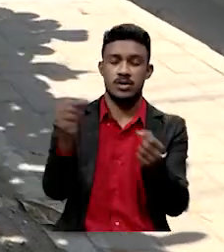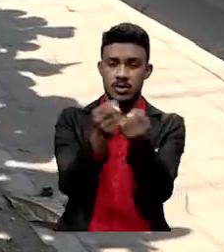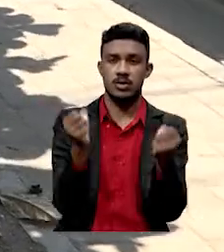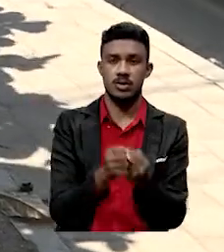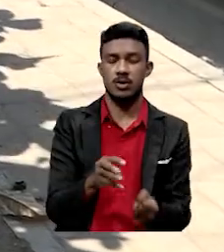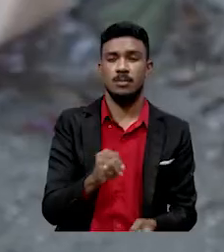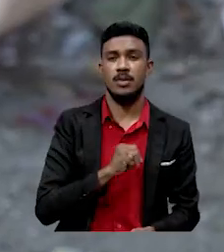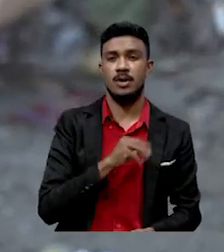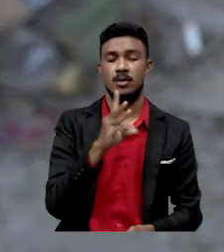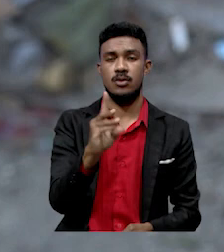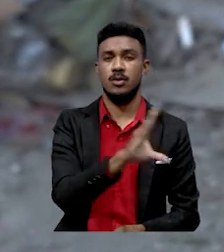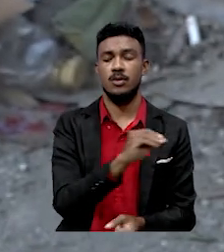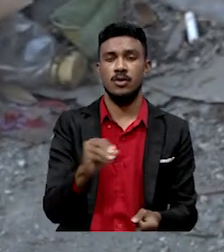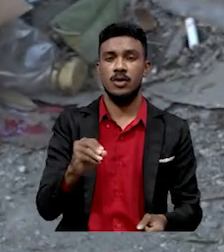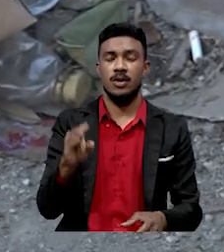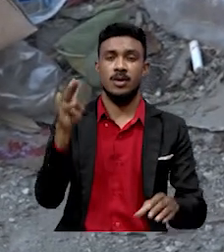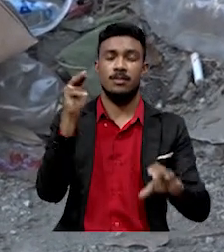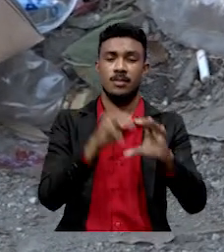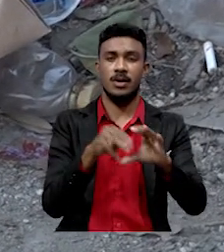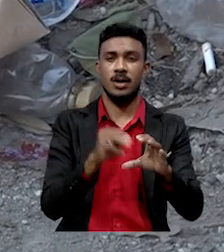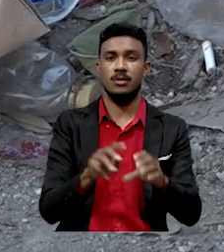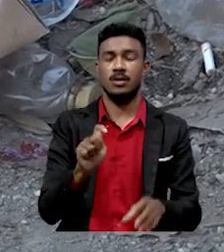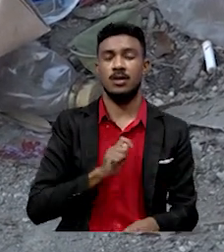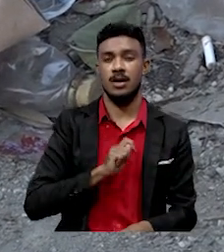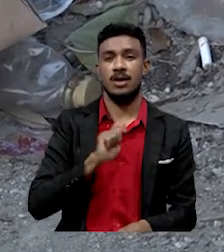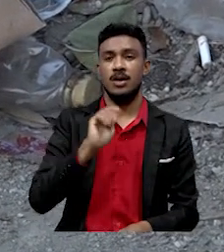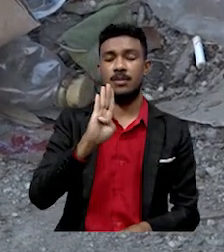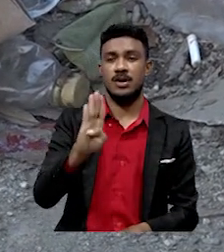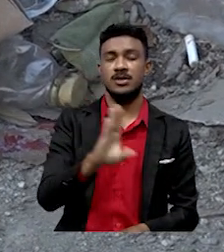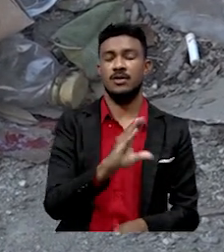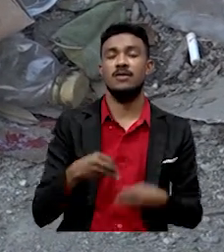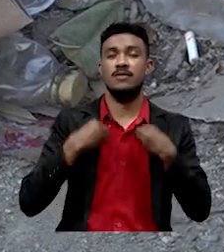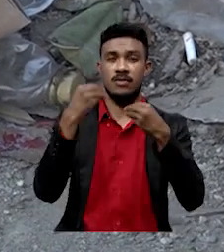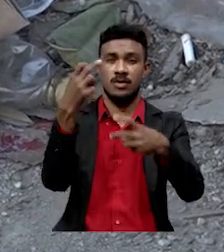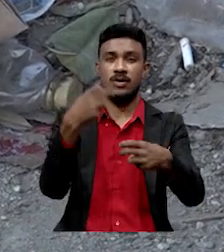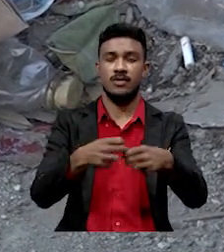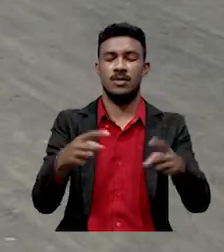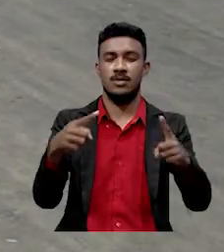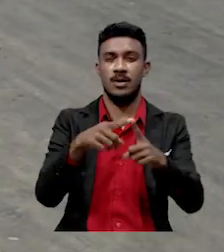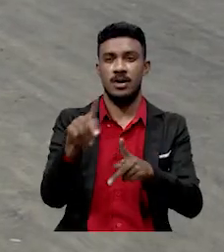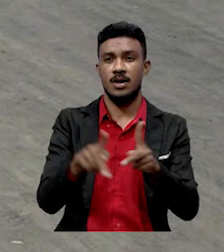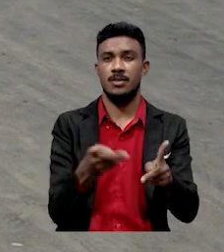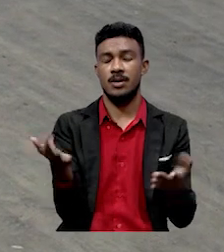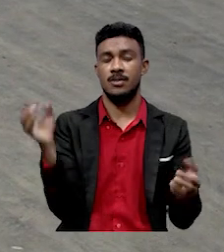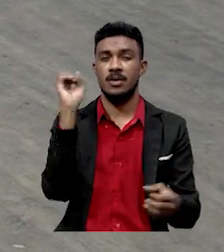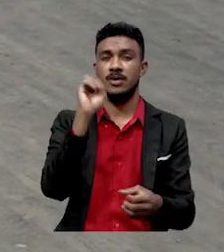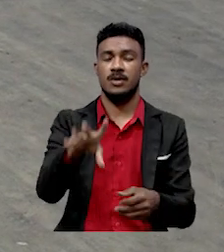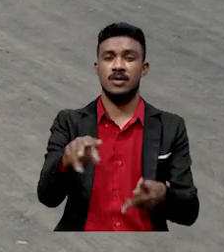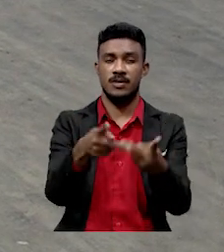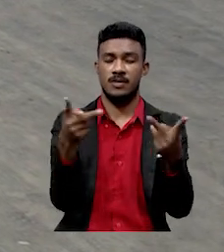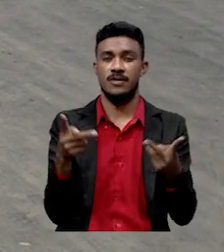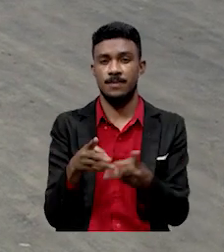fatin lixeira iha mercado Taibesi no fatin seluk tang hodi fo impacto ba komunidade soe lixu iha estrada